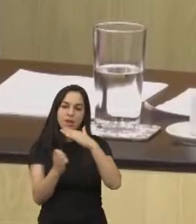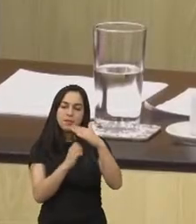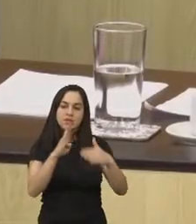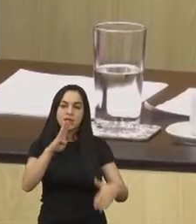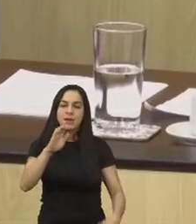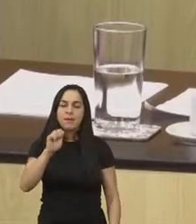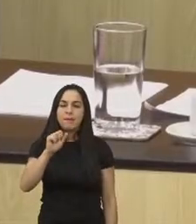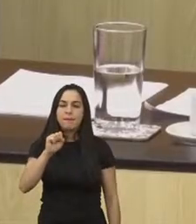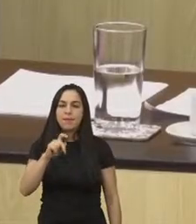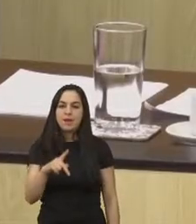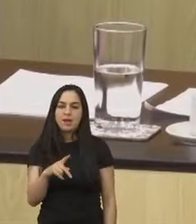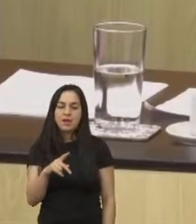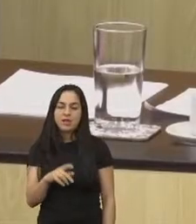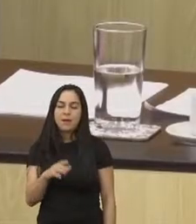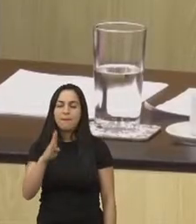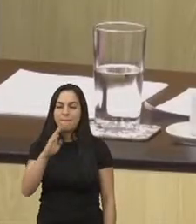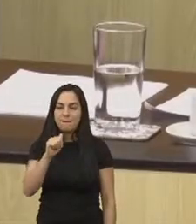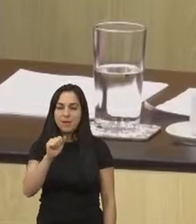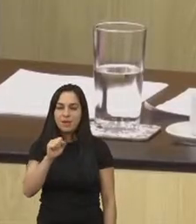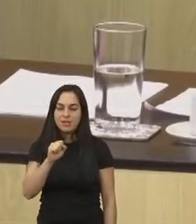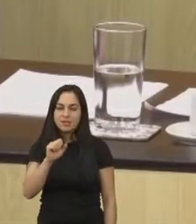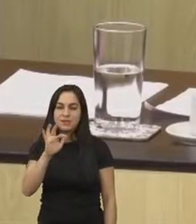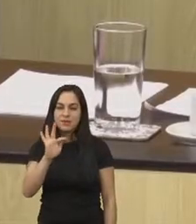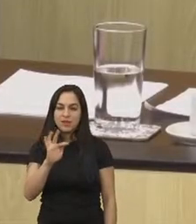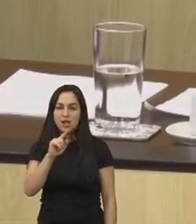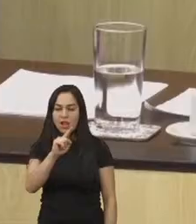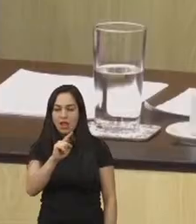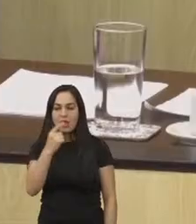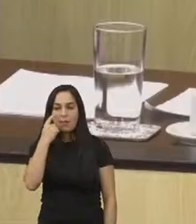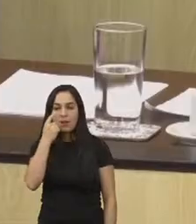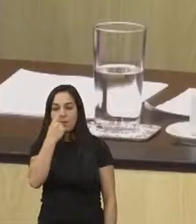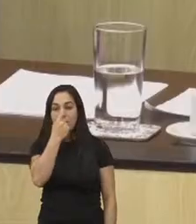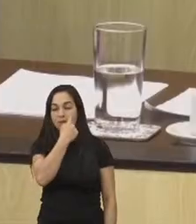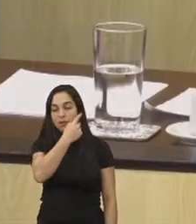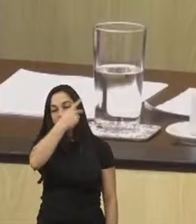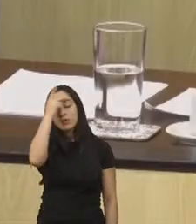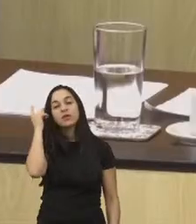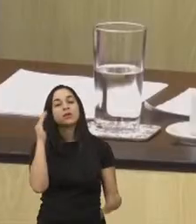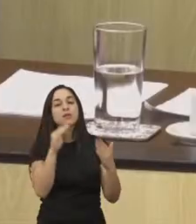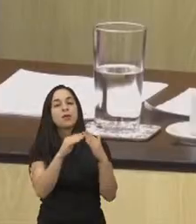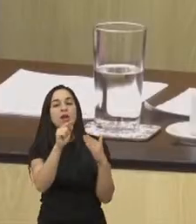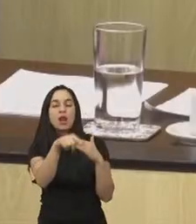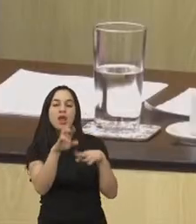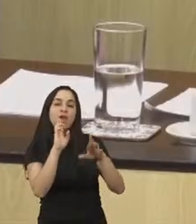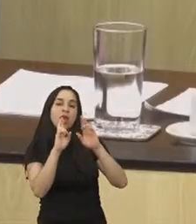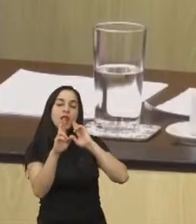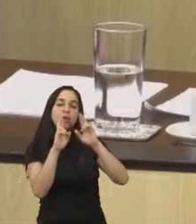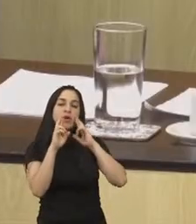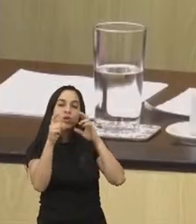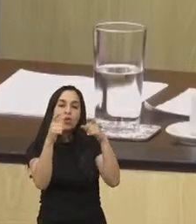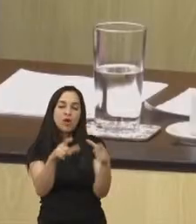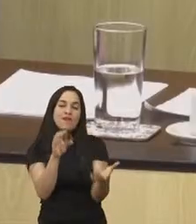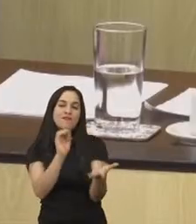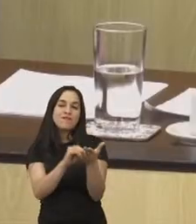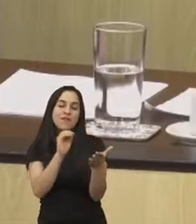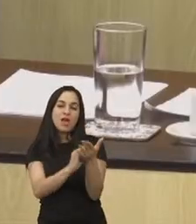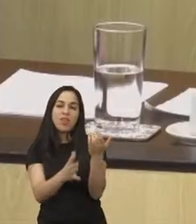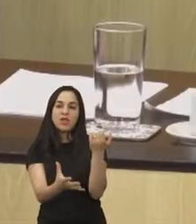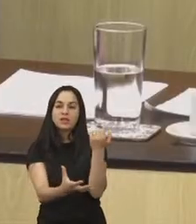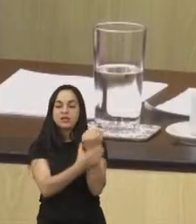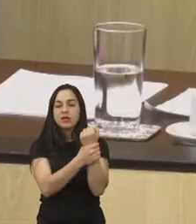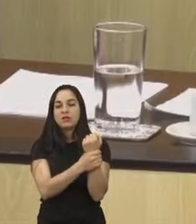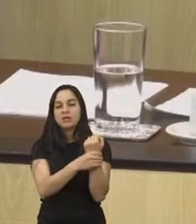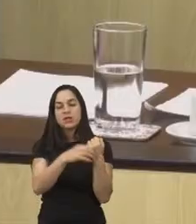Lua, neste município. Moradores do referido bairro reclamam da insegurança presente no local devido à